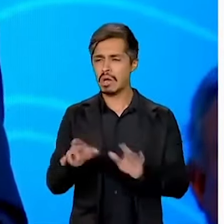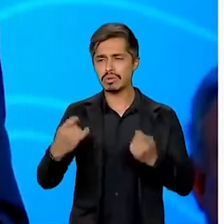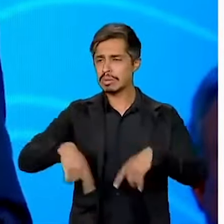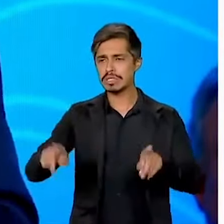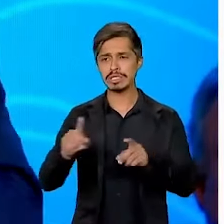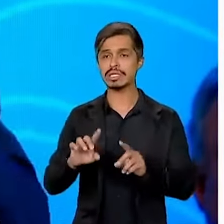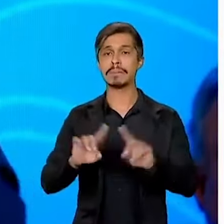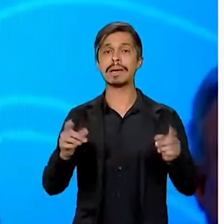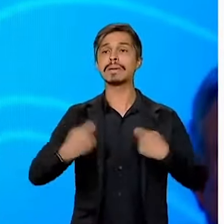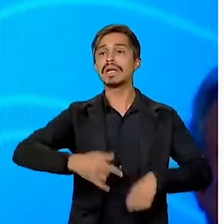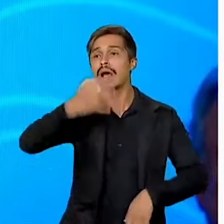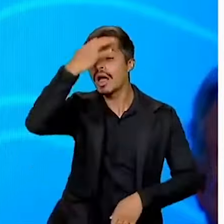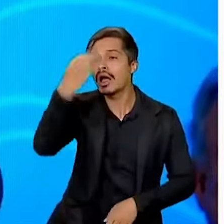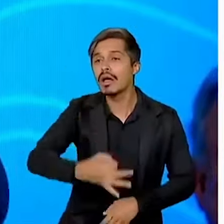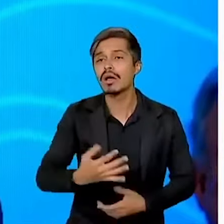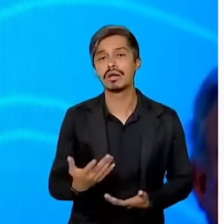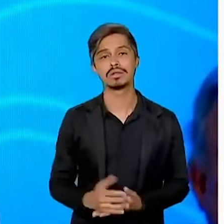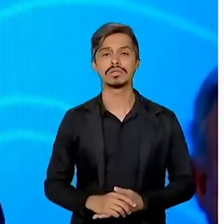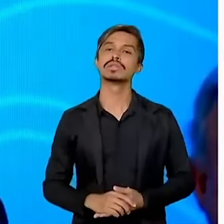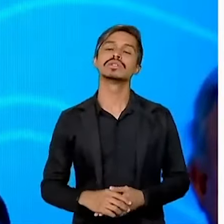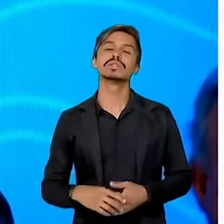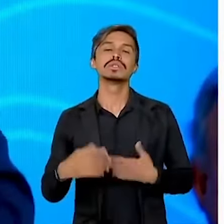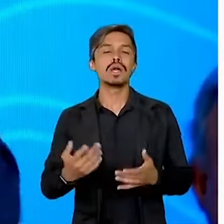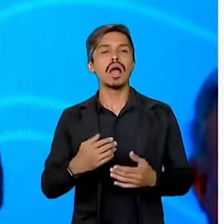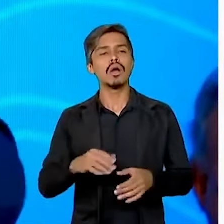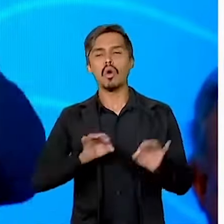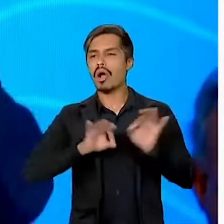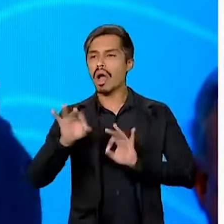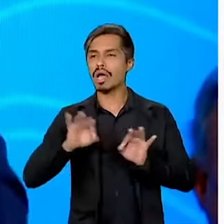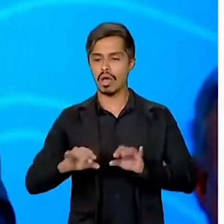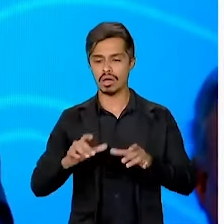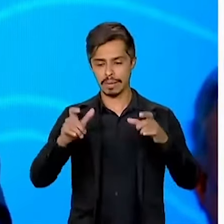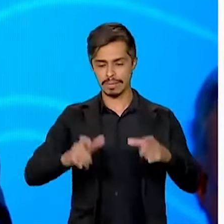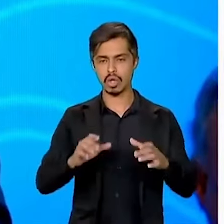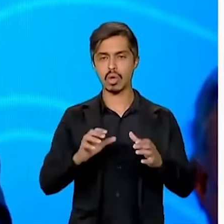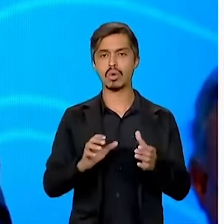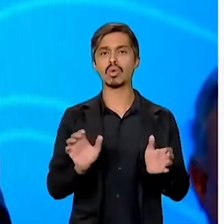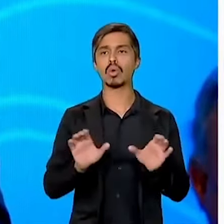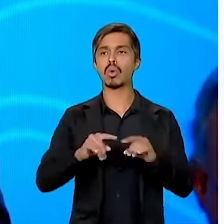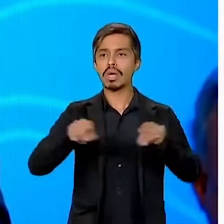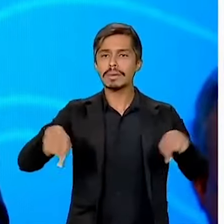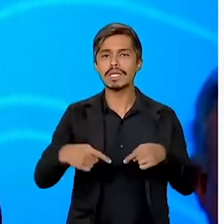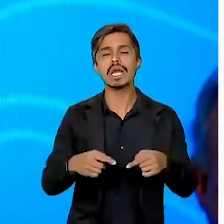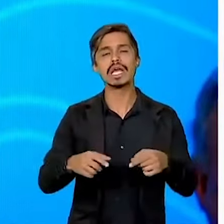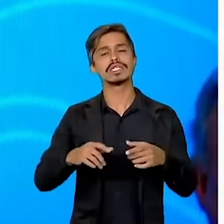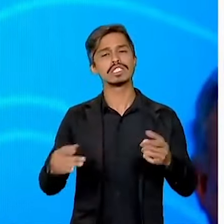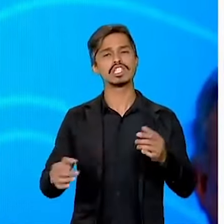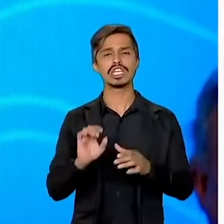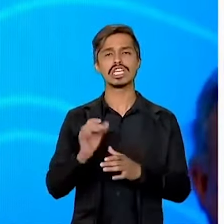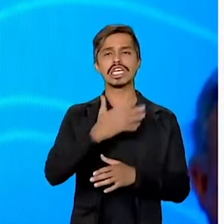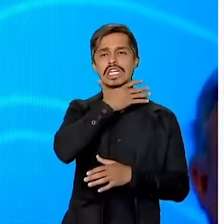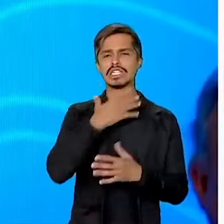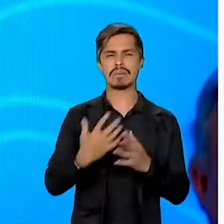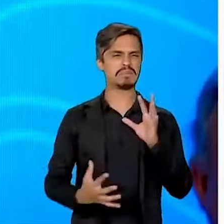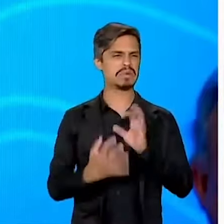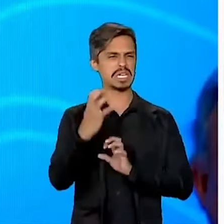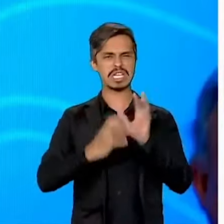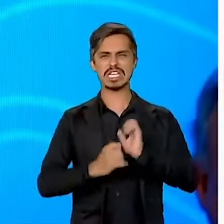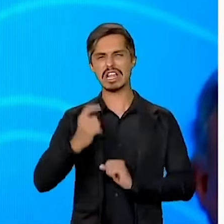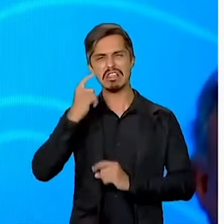sei, eu convido quem sabe, monta um gabinete de crise e vamos fazer o que tem que ser feito. Não vamos ficar brigando de